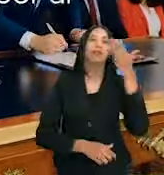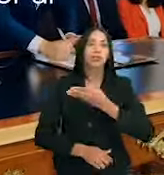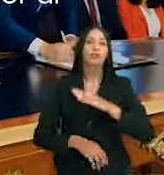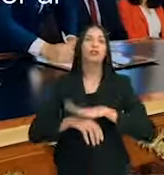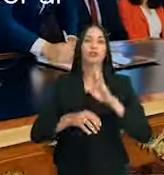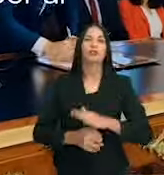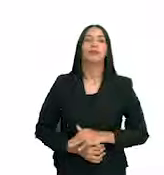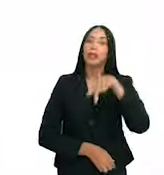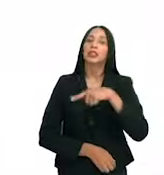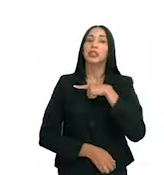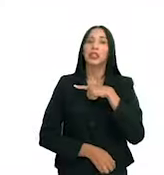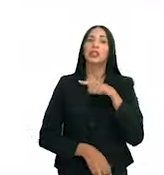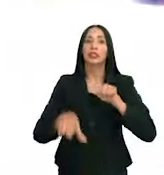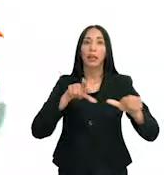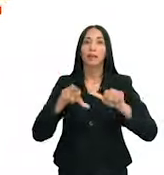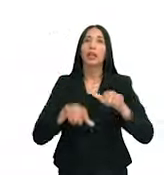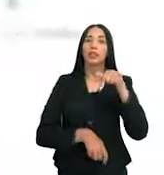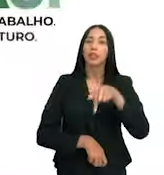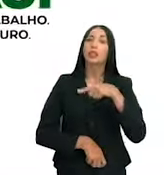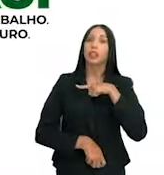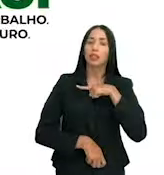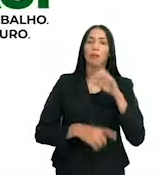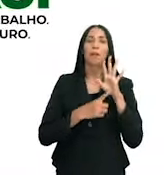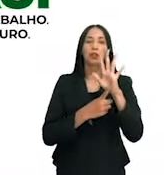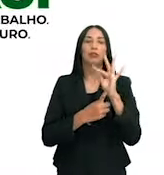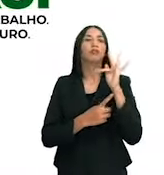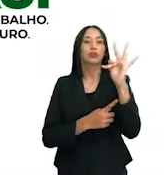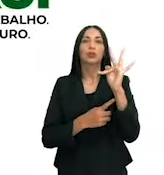trabalho por aí. Piauí, aqui tem trabalho, aqui tem futuro.